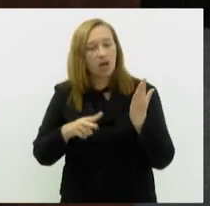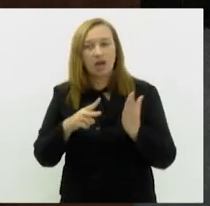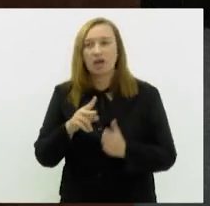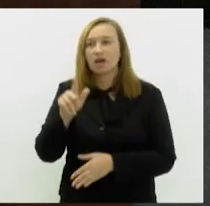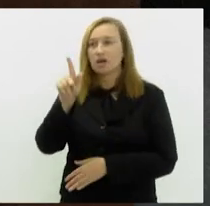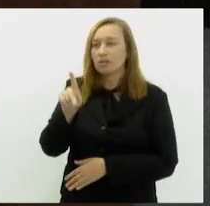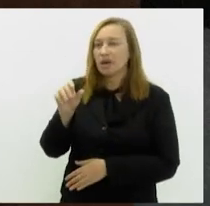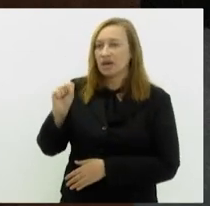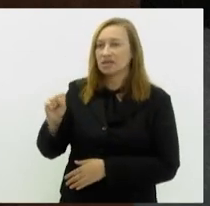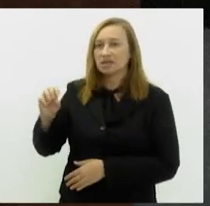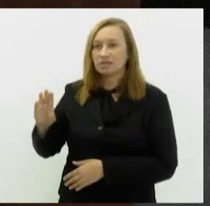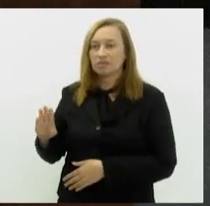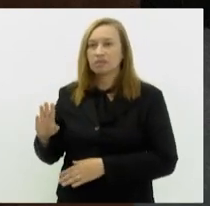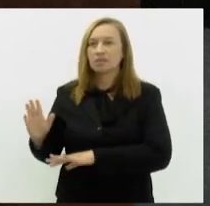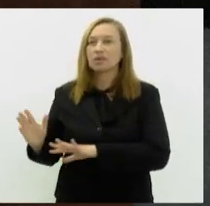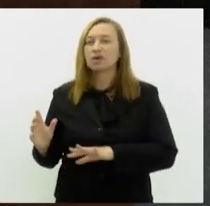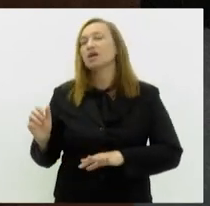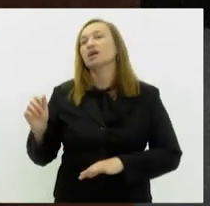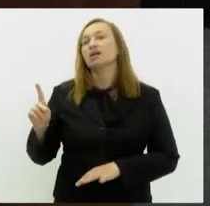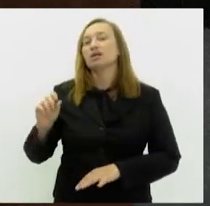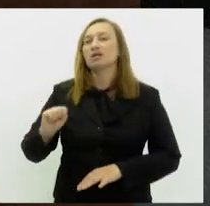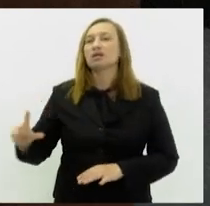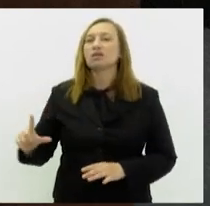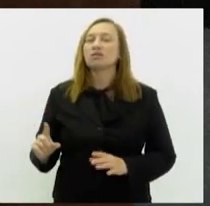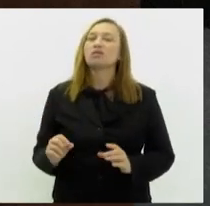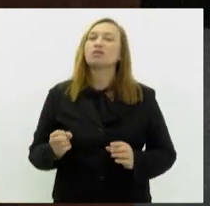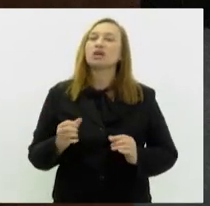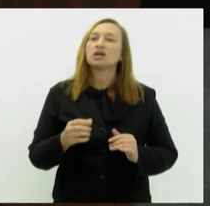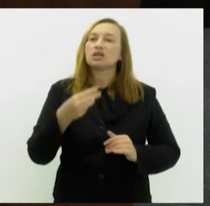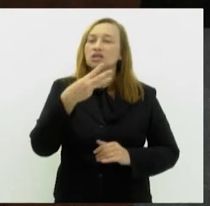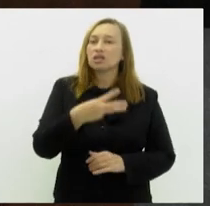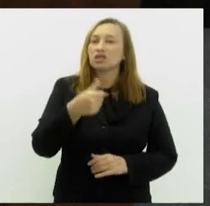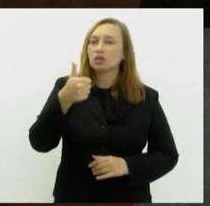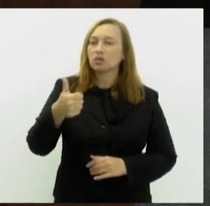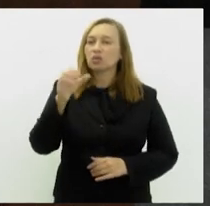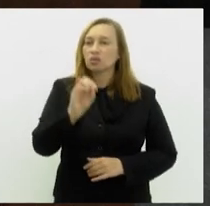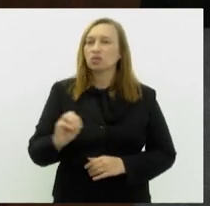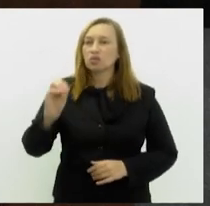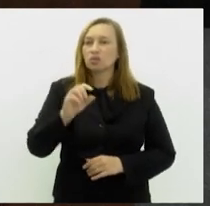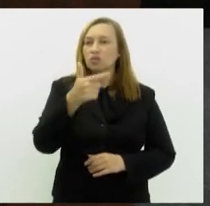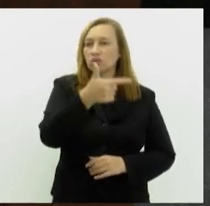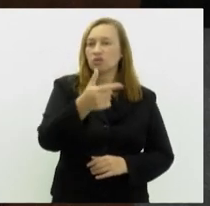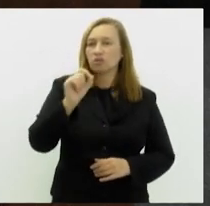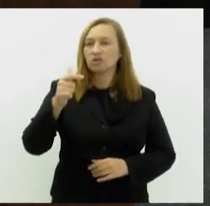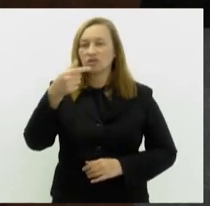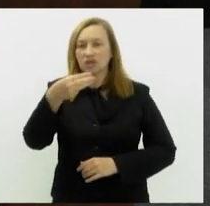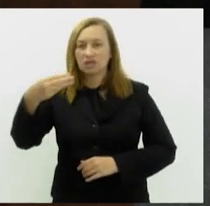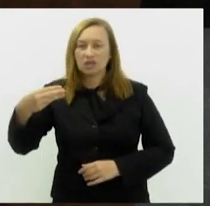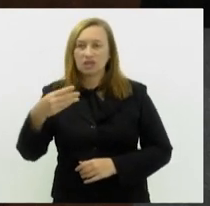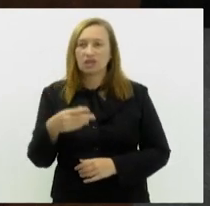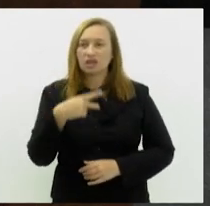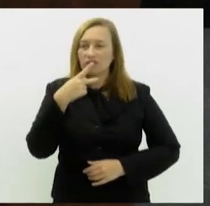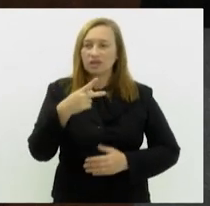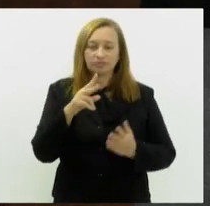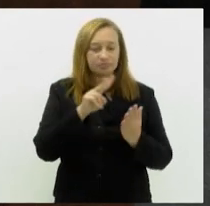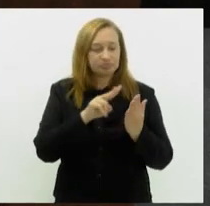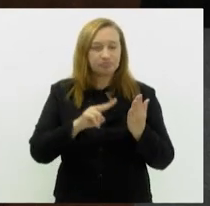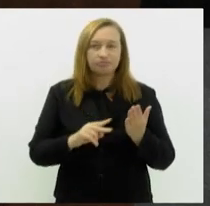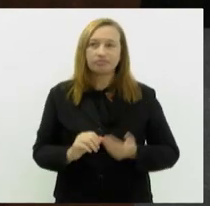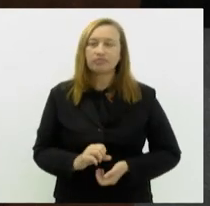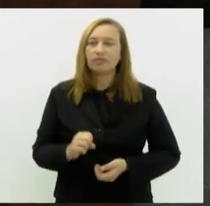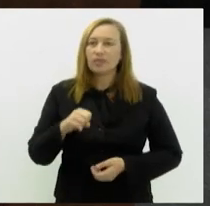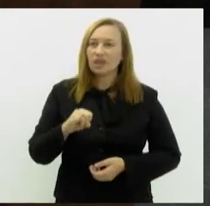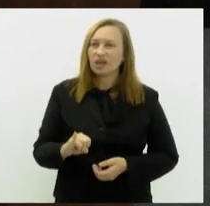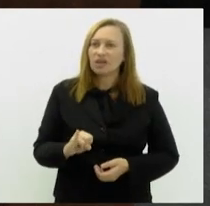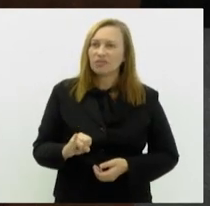partido, que foi publicada no dia 31 de outubro de 2023. E no segundo parágrafo tem a seguinte escrita: se por um